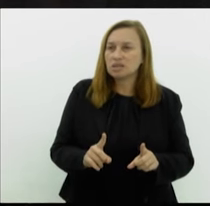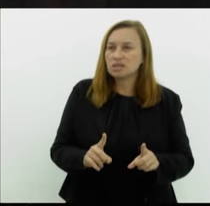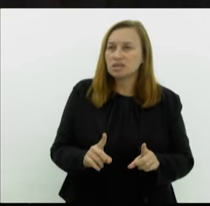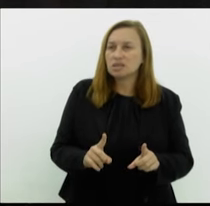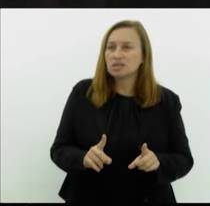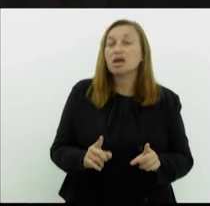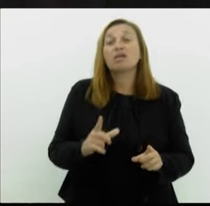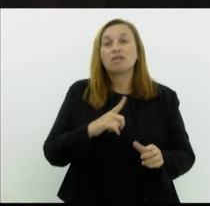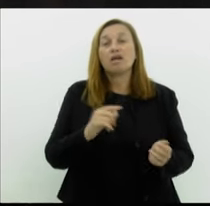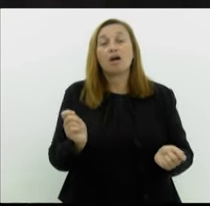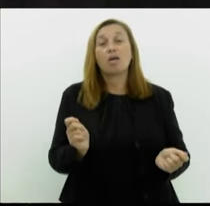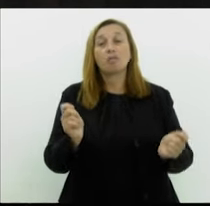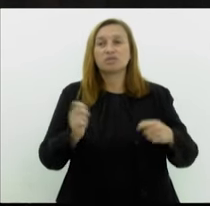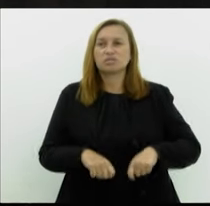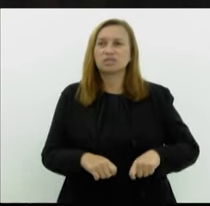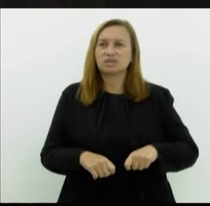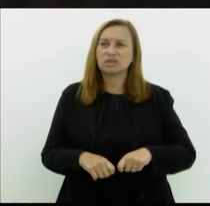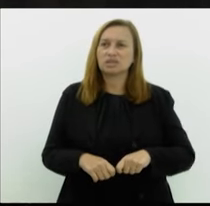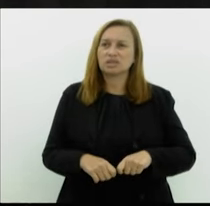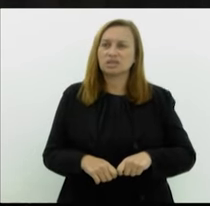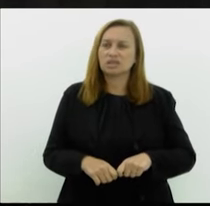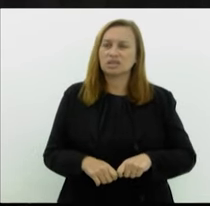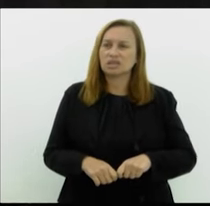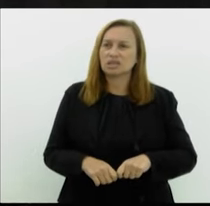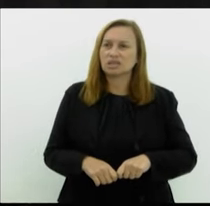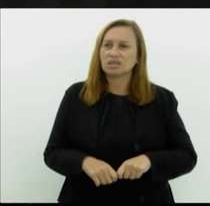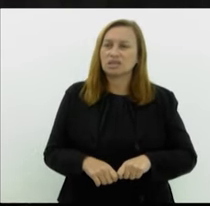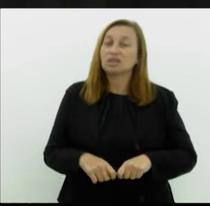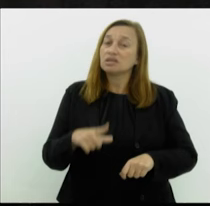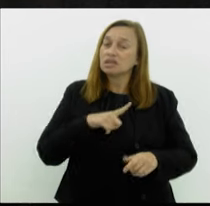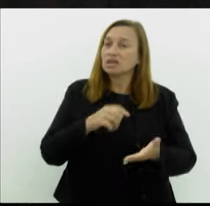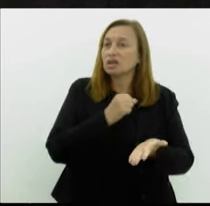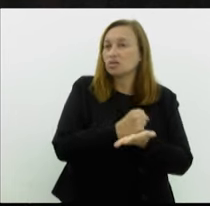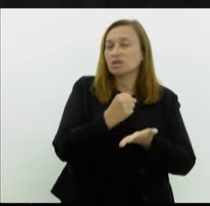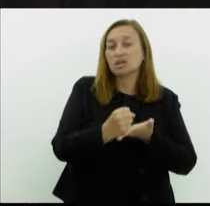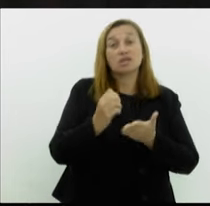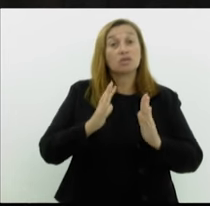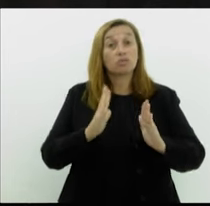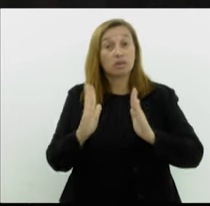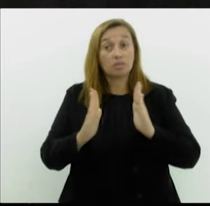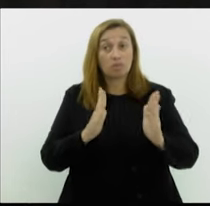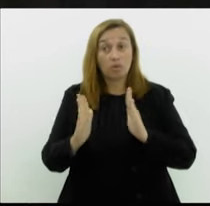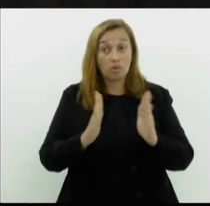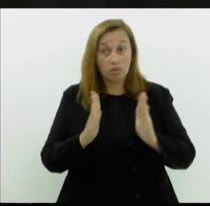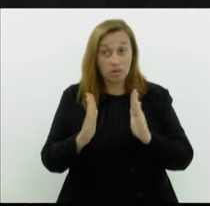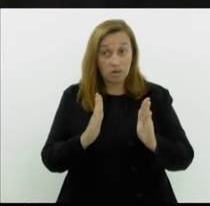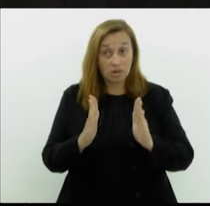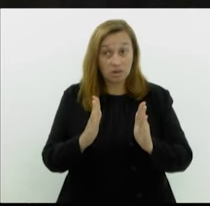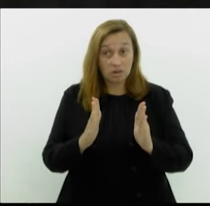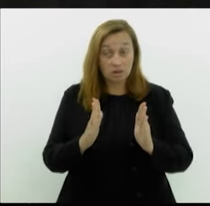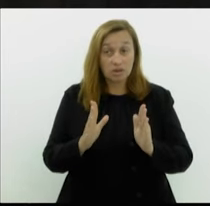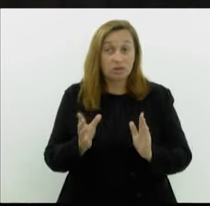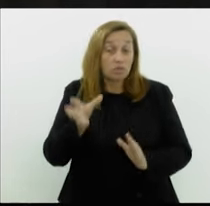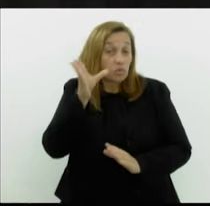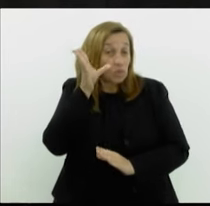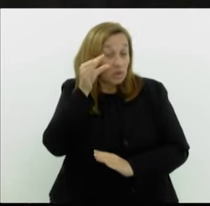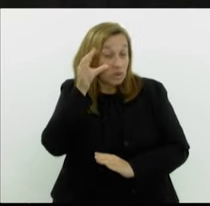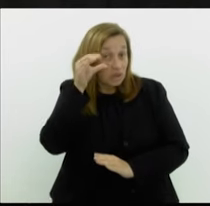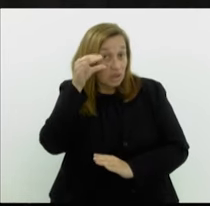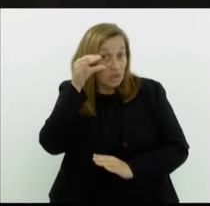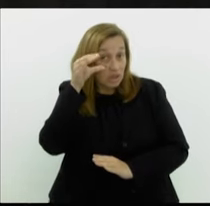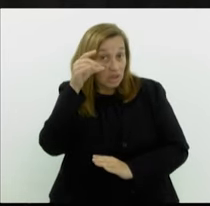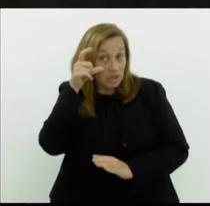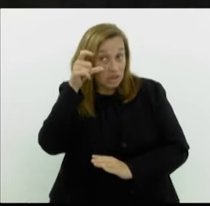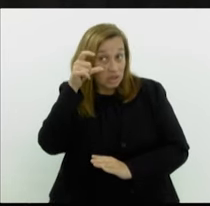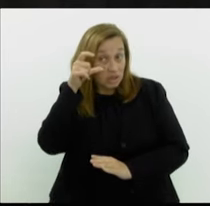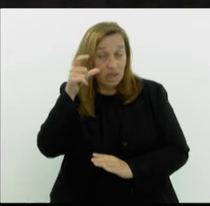a possibilidade de se exercer a contratação temporária para os casos de excepcional interesse público. E é